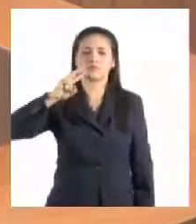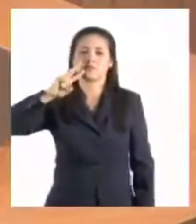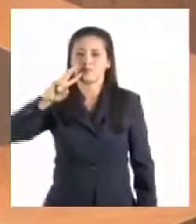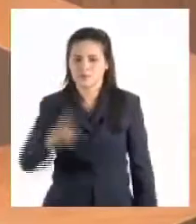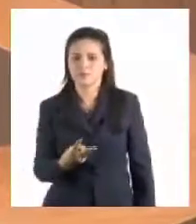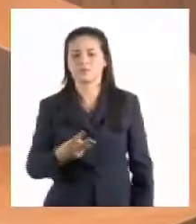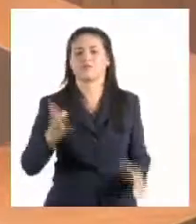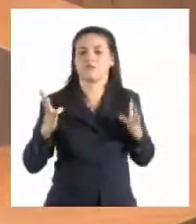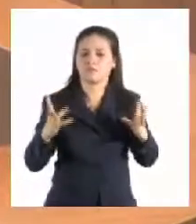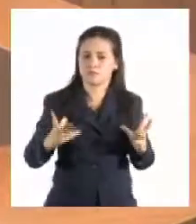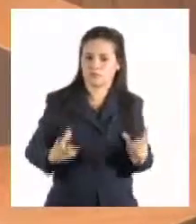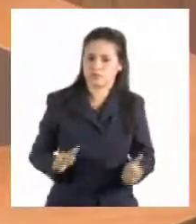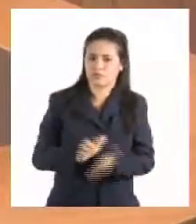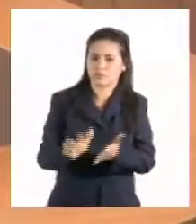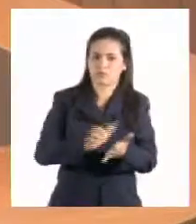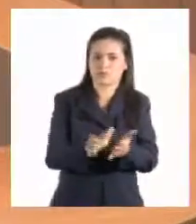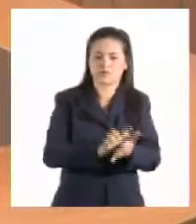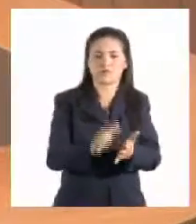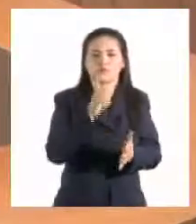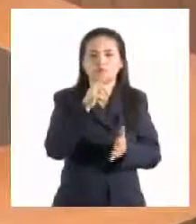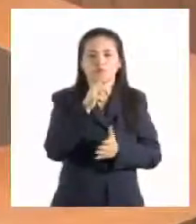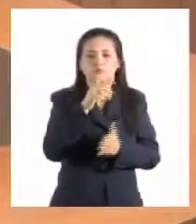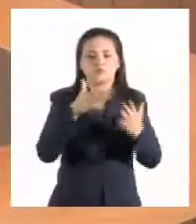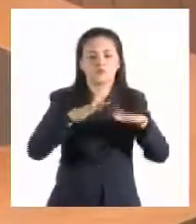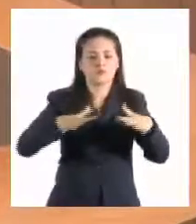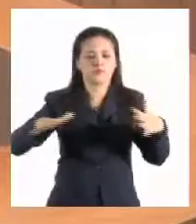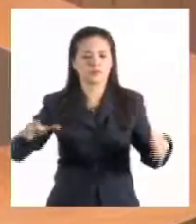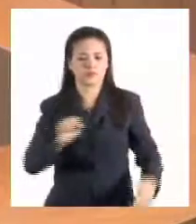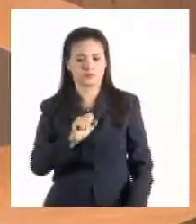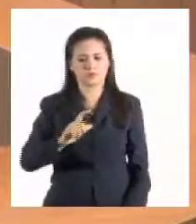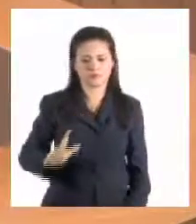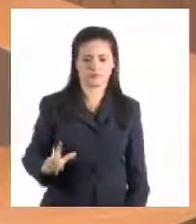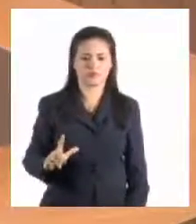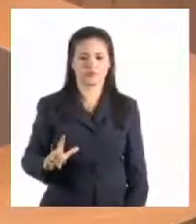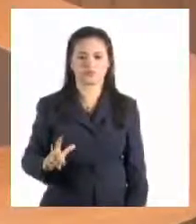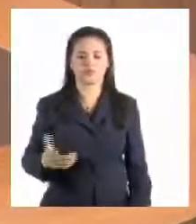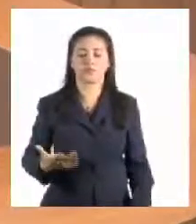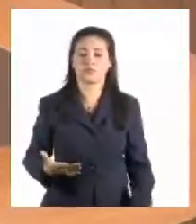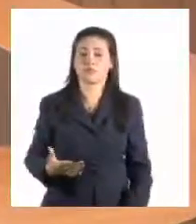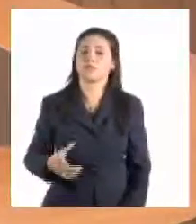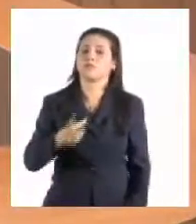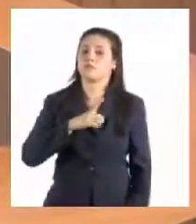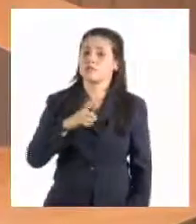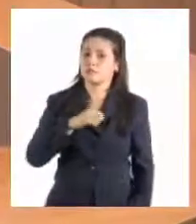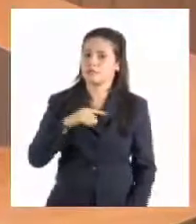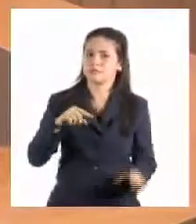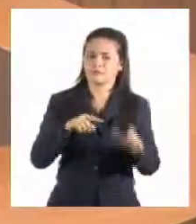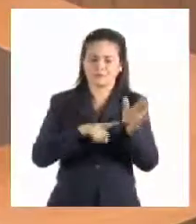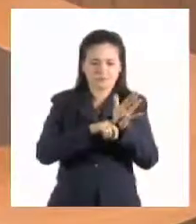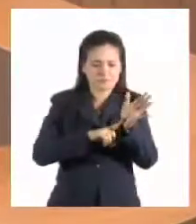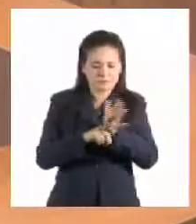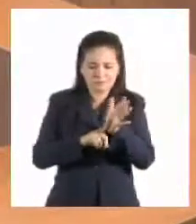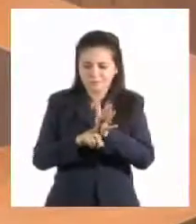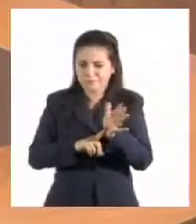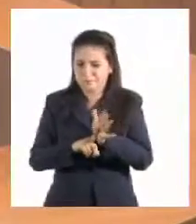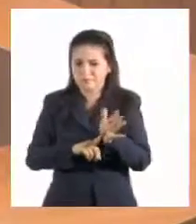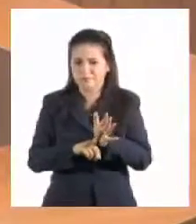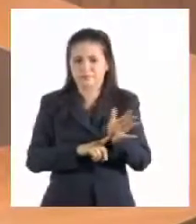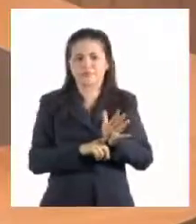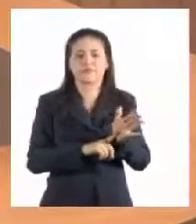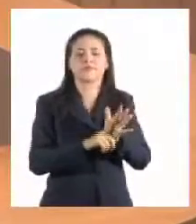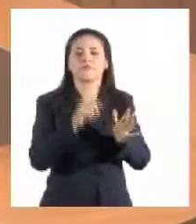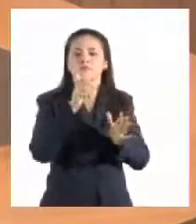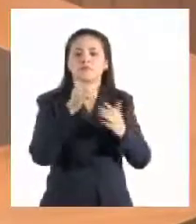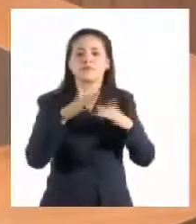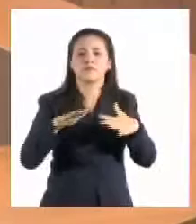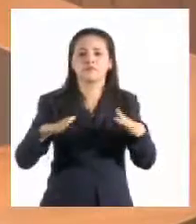época, um laudo da Secretaria de Meio Ambiente, SEMA, expedidos pelo Laboratório Central do Maranhão, LACEN, apontavam que as praias ludovicenses